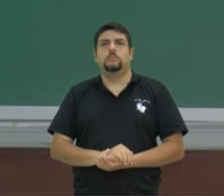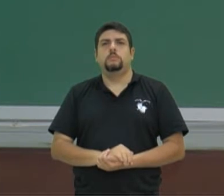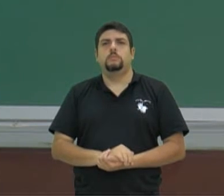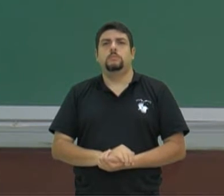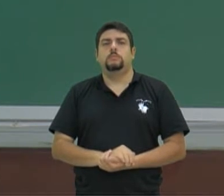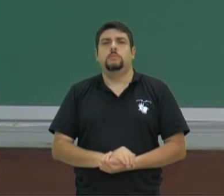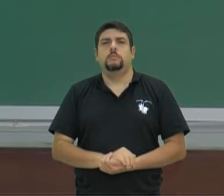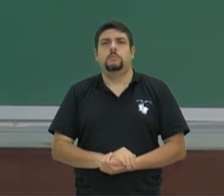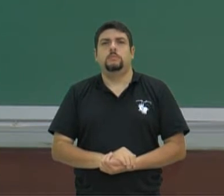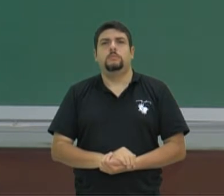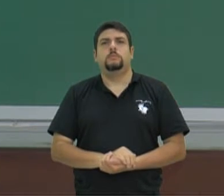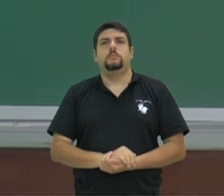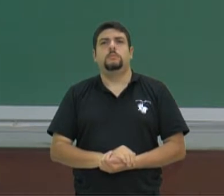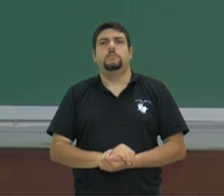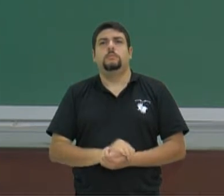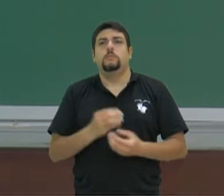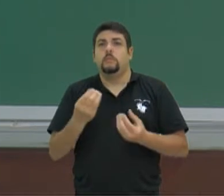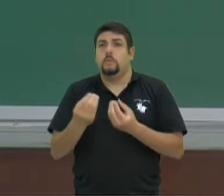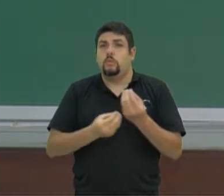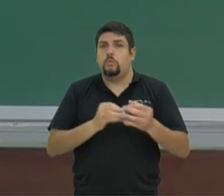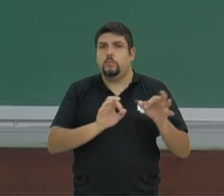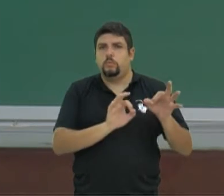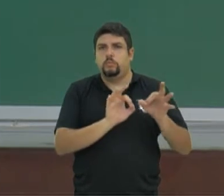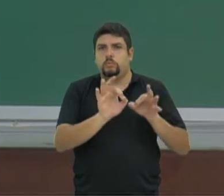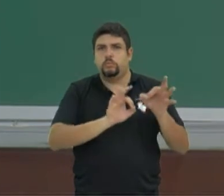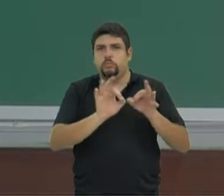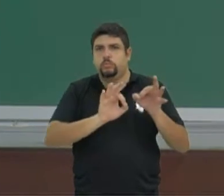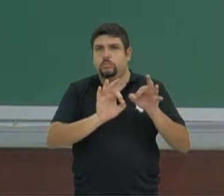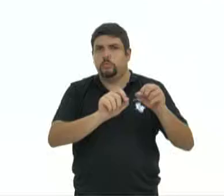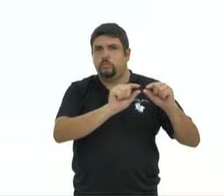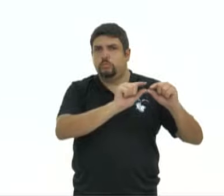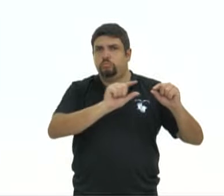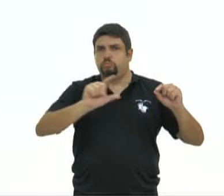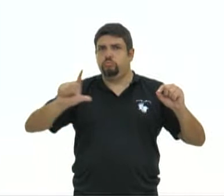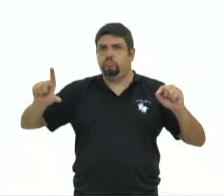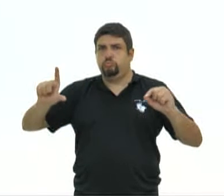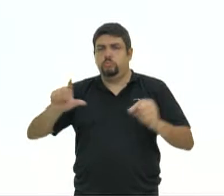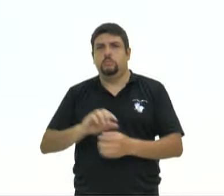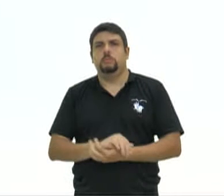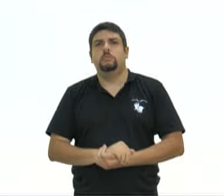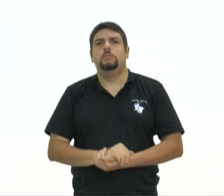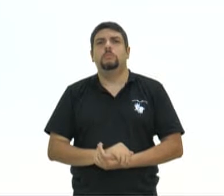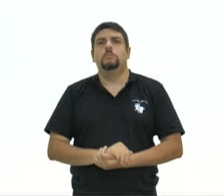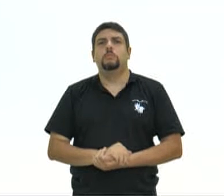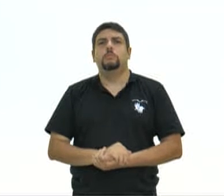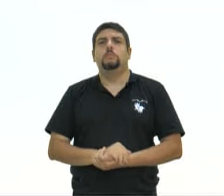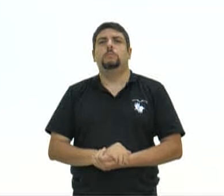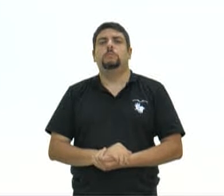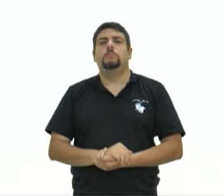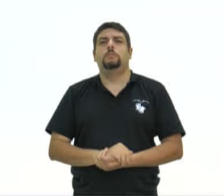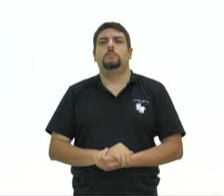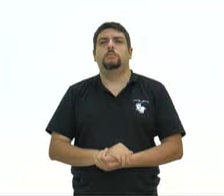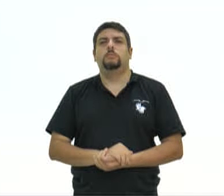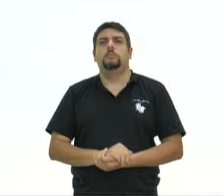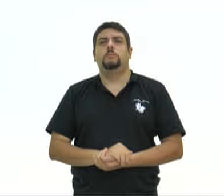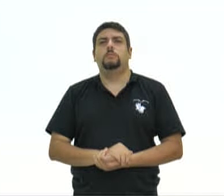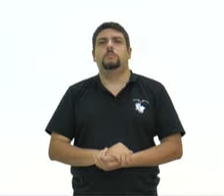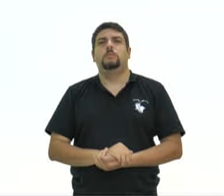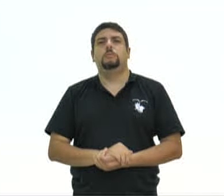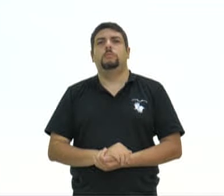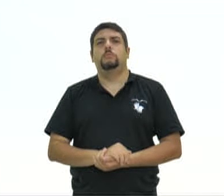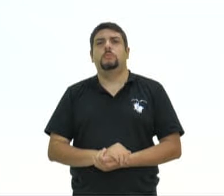4. O 5 aparecendo 5 vezes. O 6 aparecendo 2 vezes. O